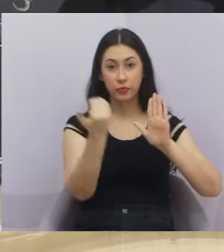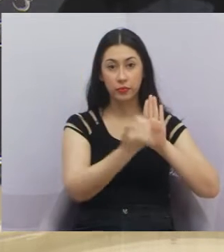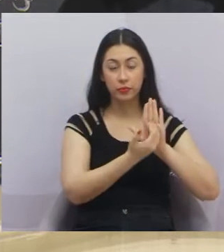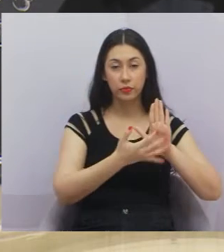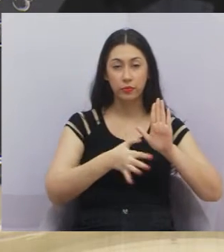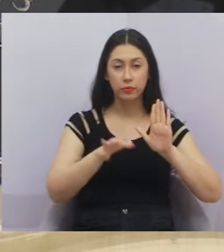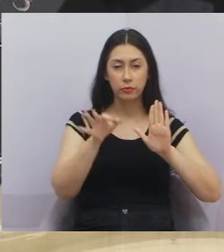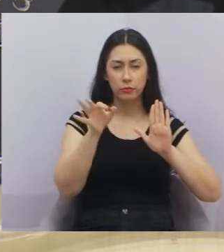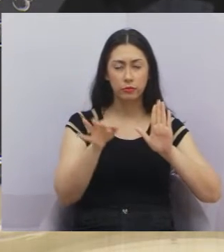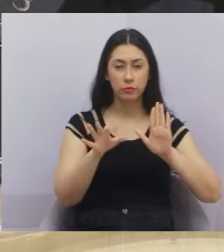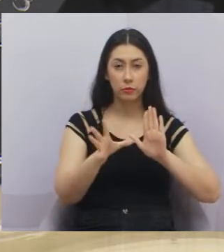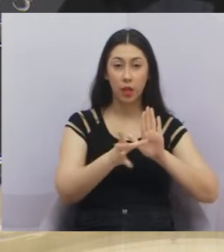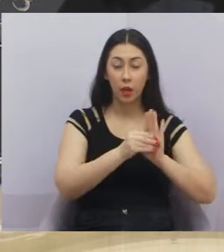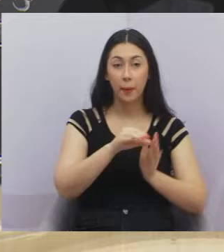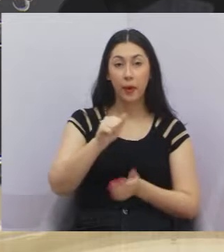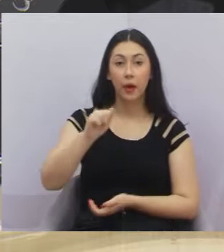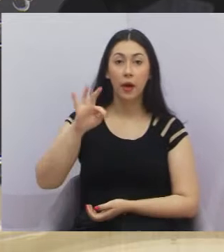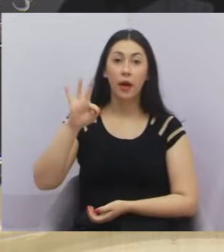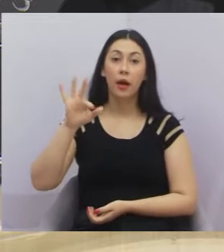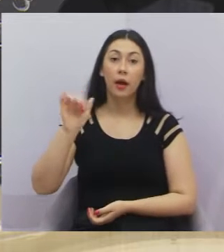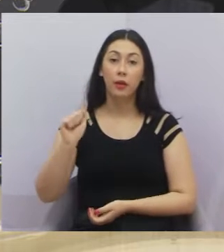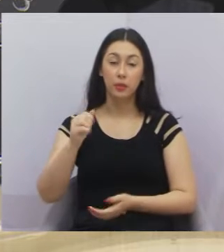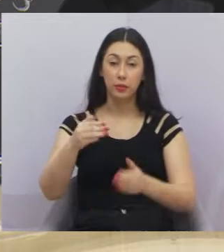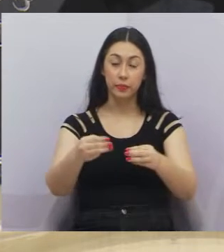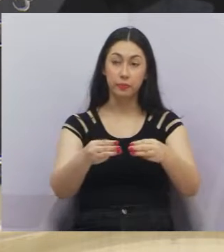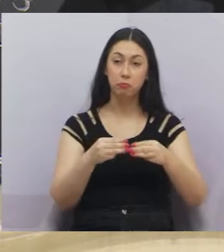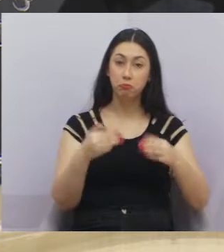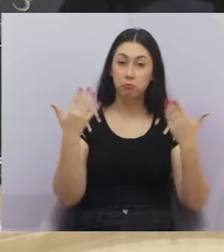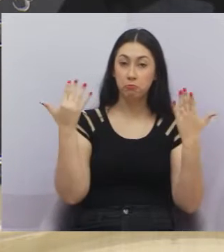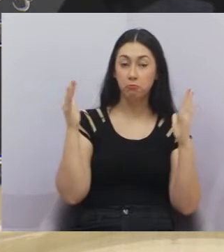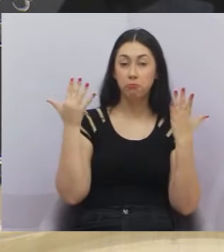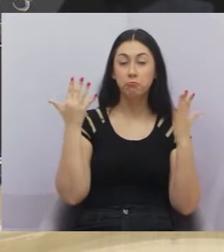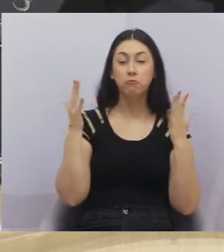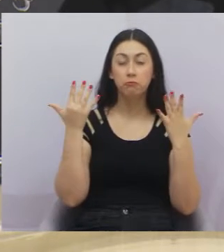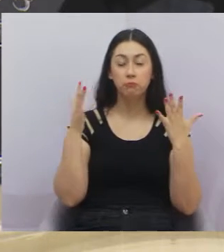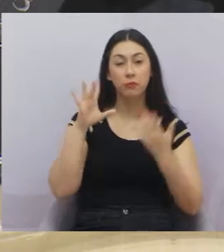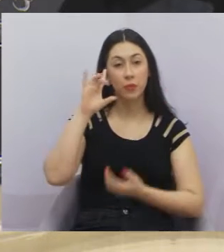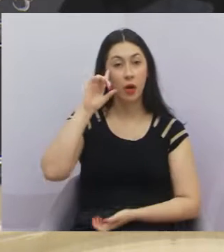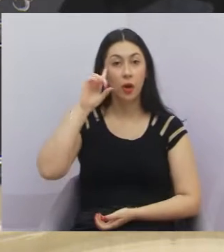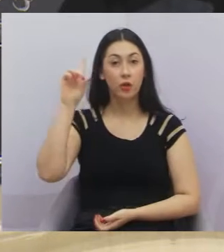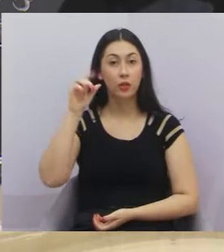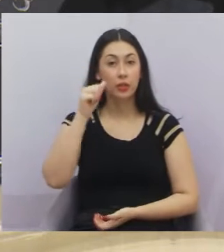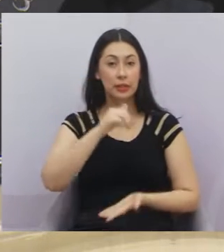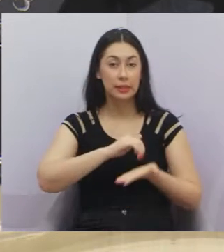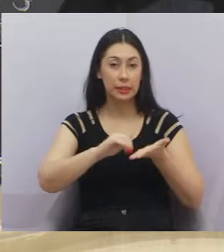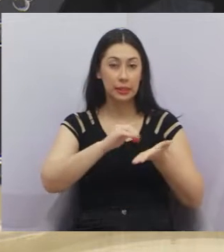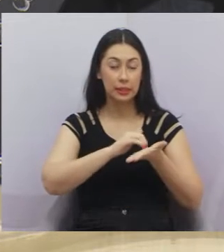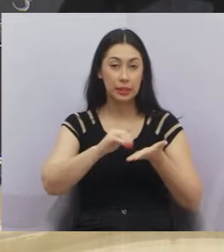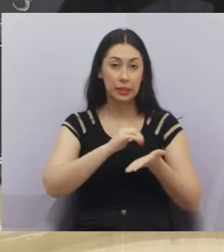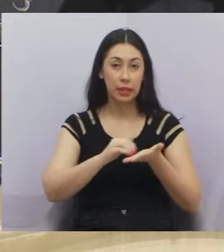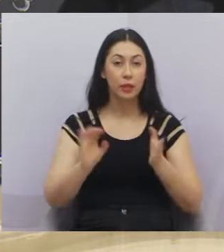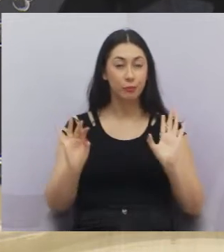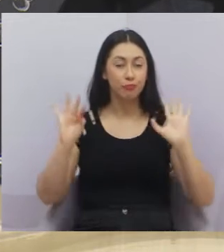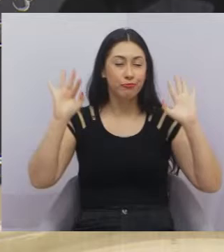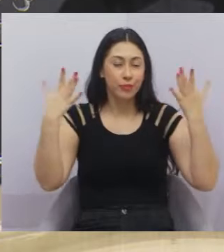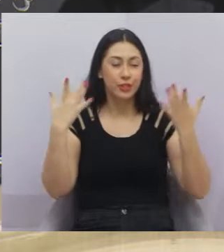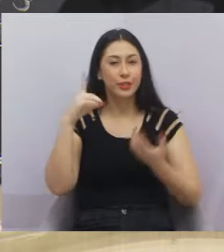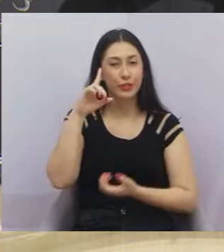na ata dos trabalhos desta sessão o registro de moção comemorativa ao Dia da Secretária, comemorado em 30 de